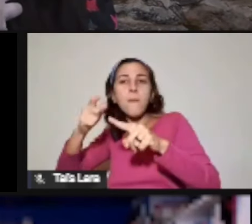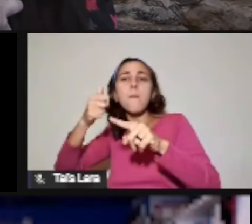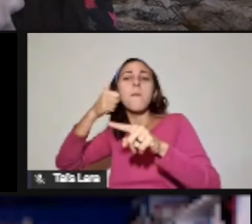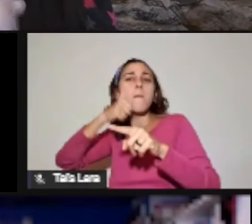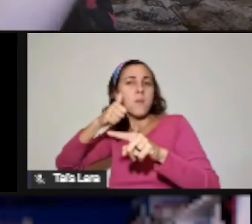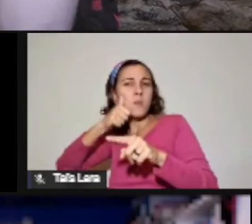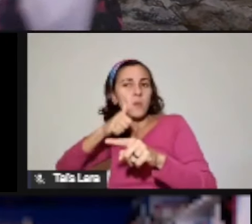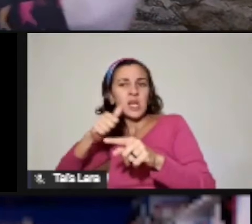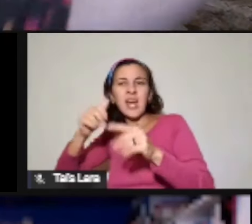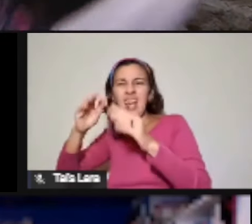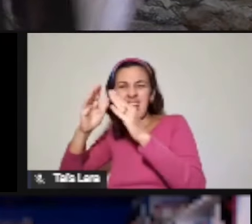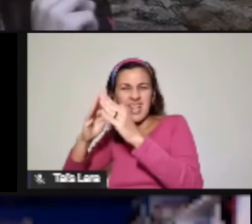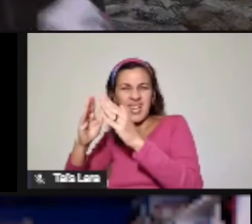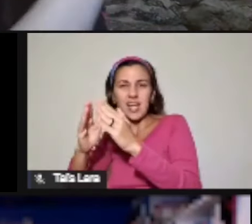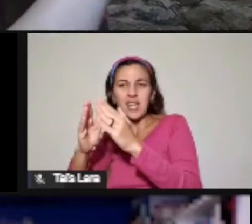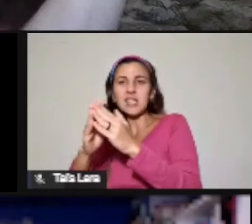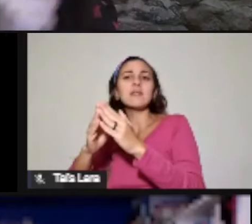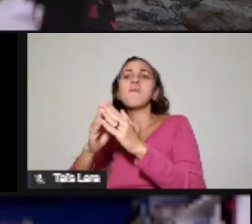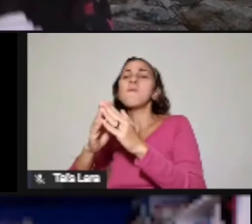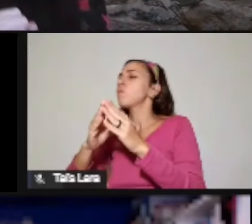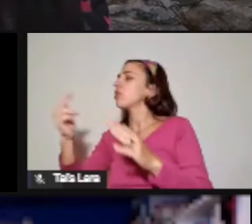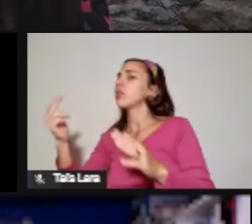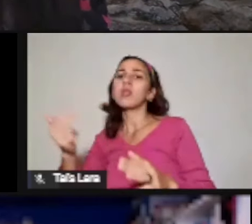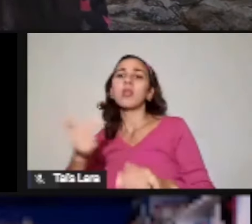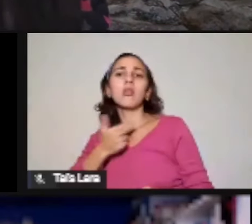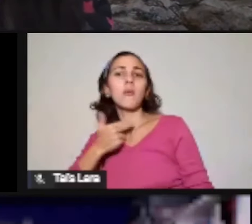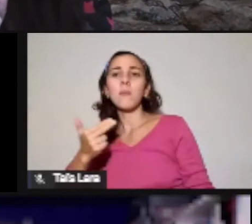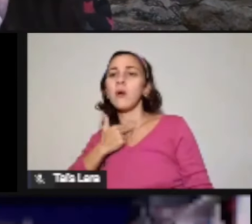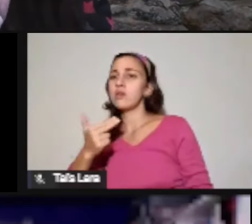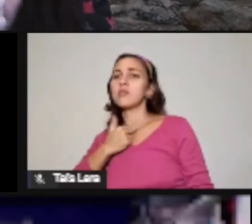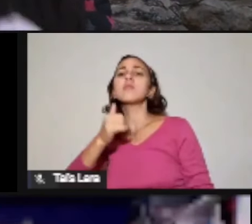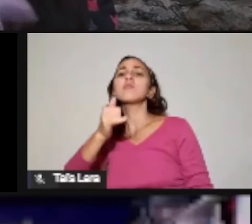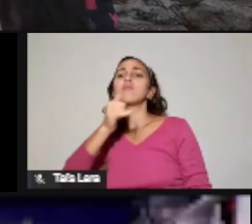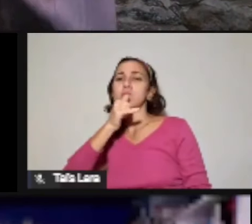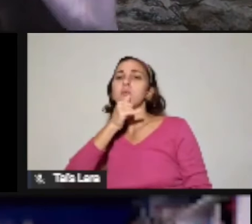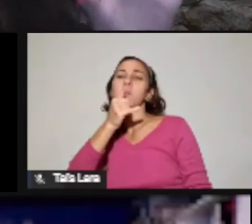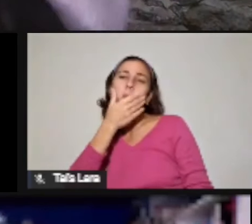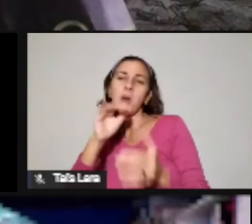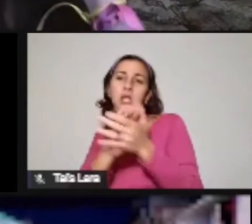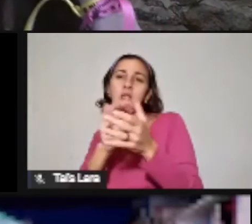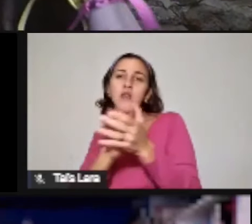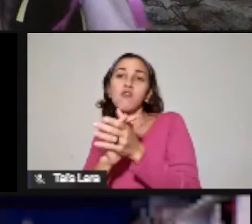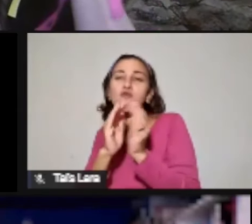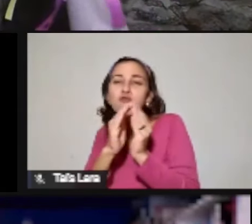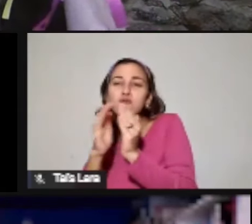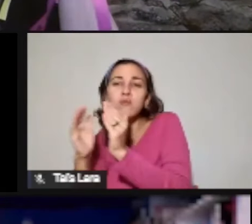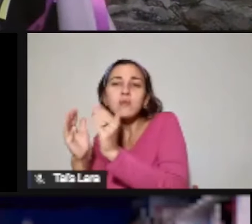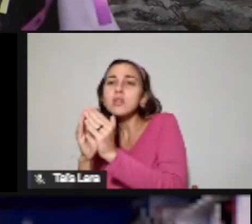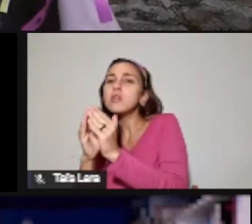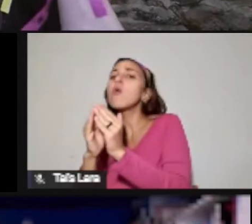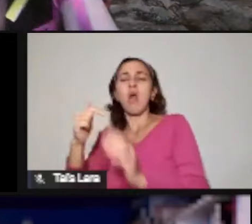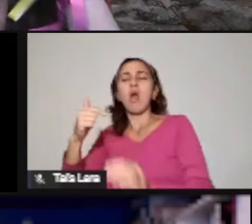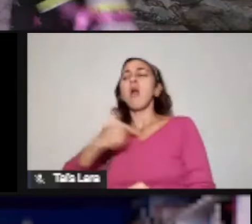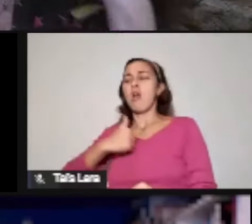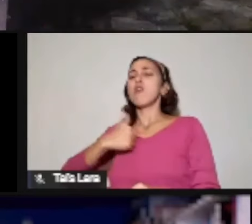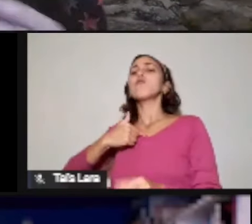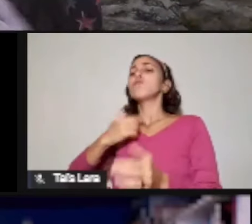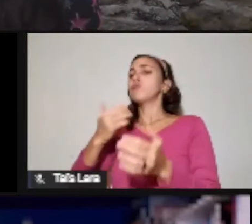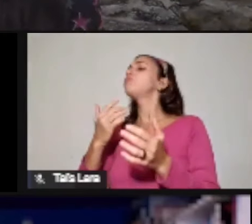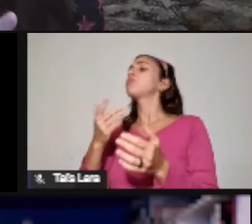mulher, mesmo que o marido seja ali o vizinho, vou meter a colher. E aí eu sempre faço esse trocadilho, né,